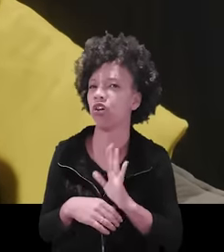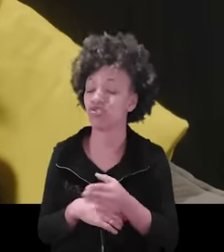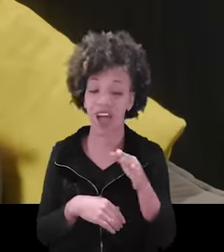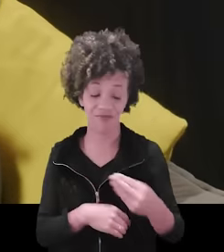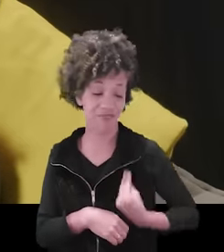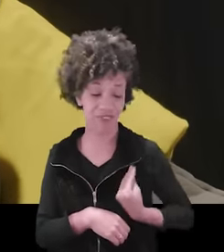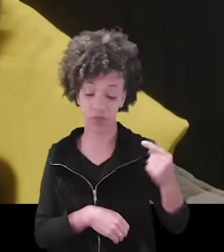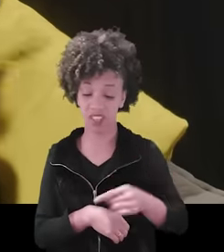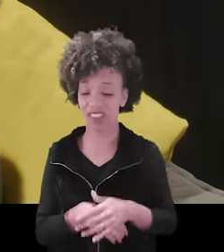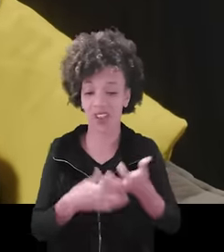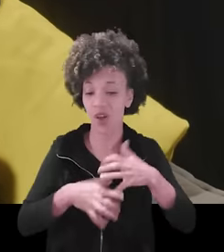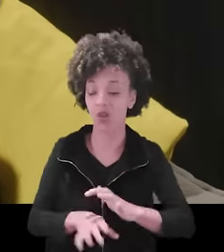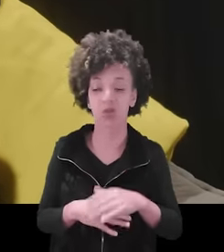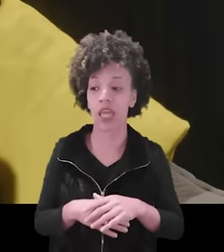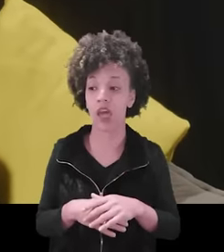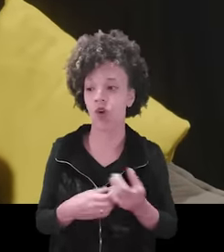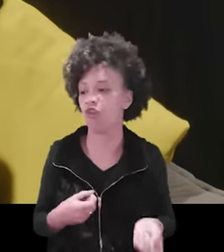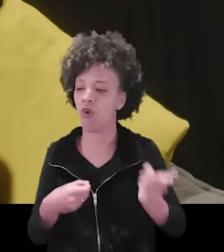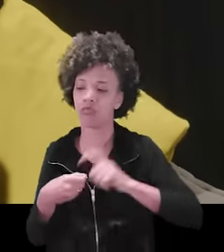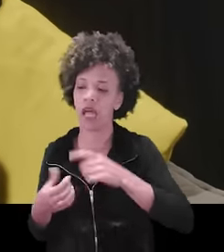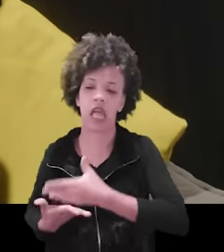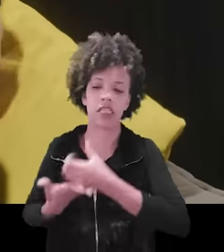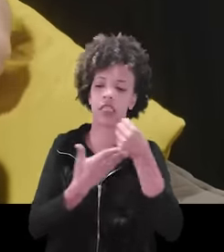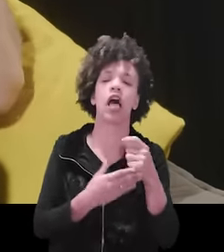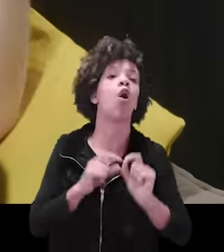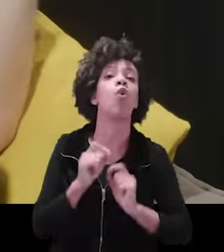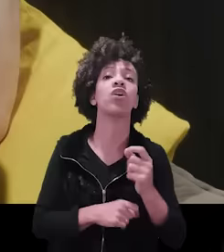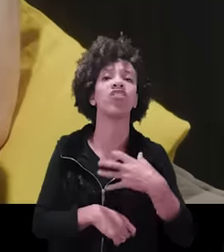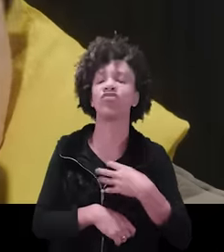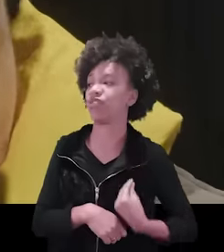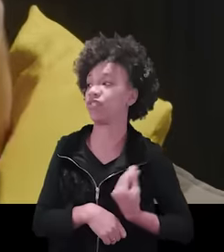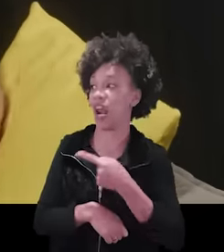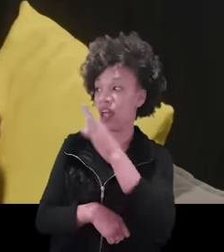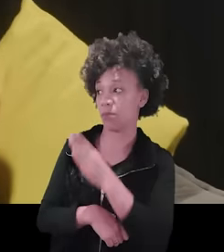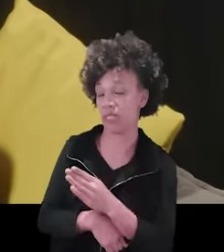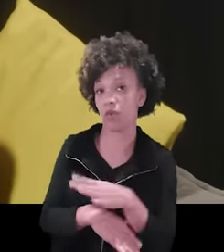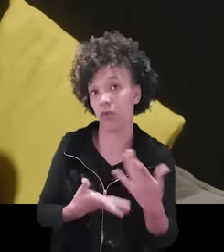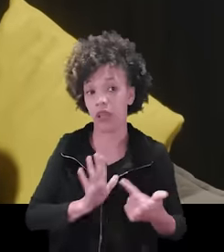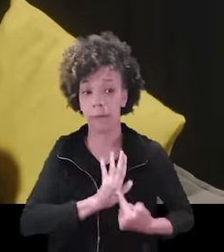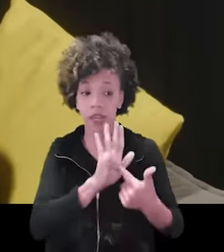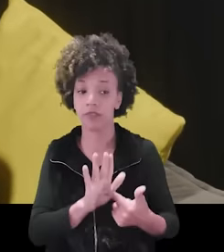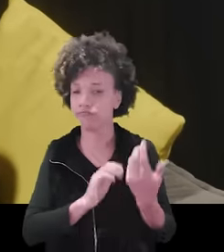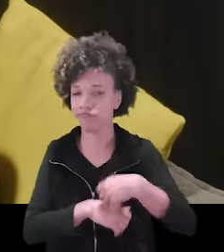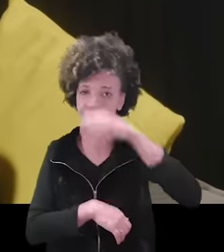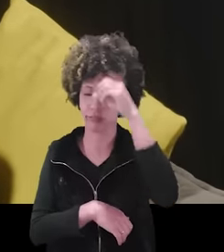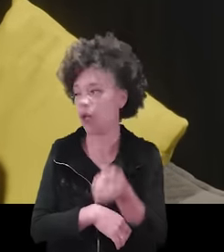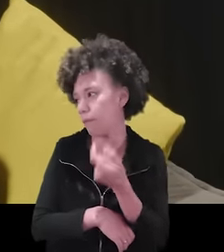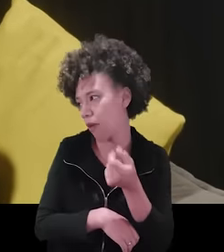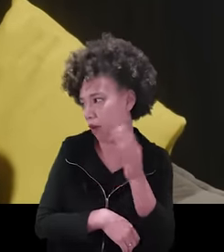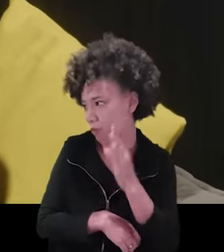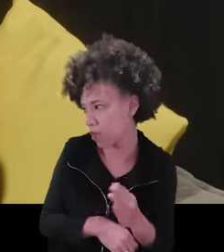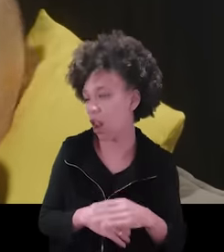eu já estou aqui eu não quero resgatar o que eu tinha lá eu quero viver uma nova fase e quando aparece uma idiota como eu para